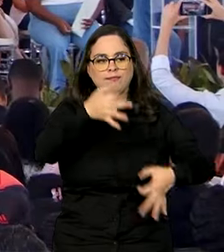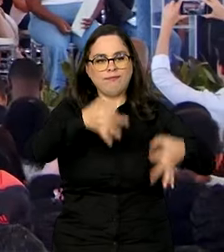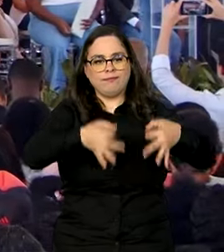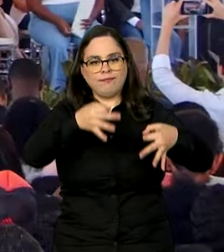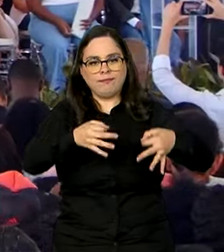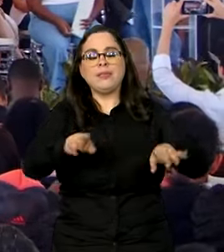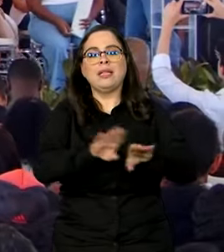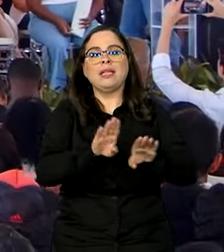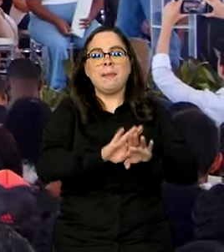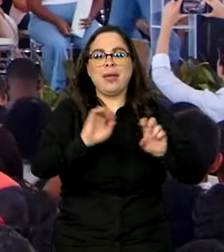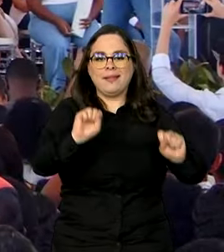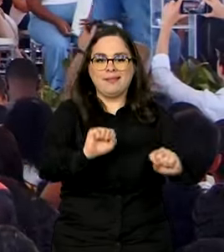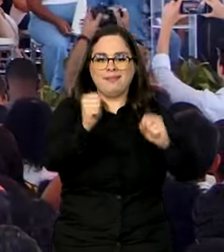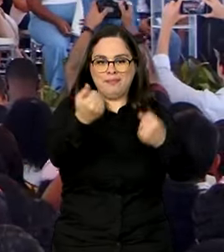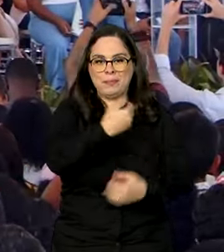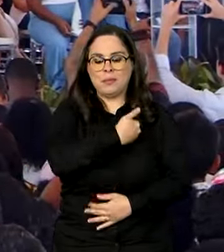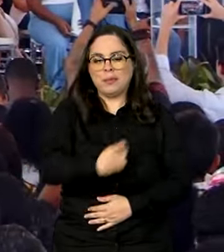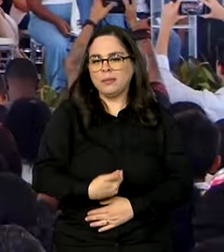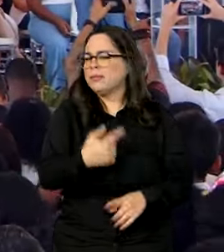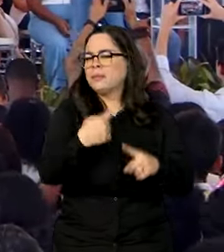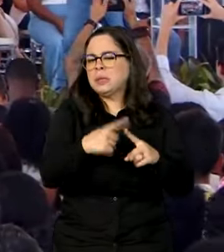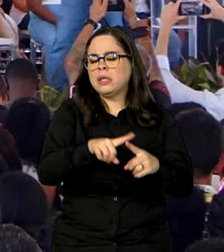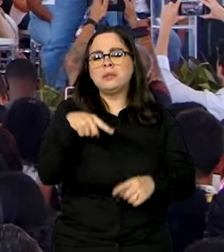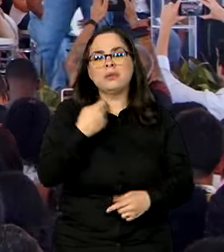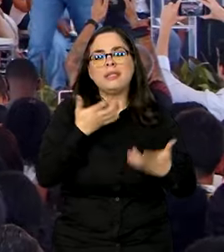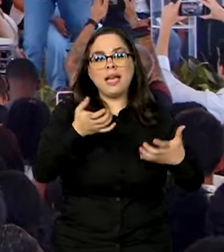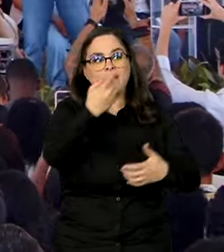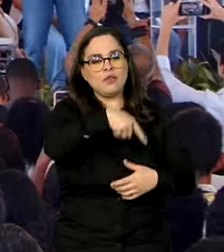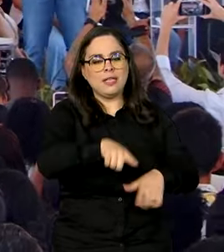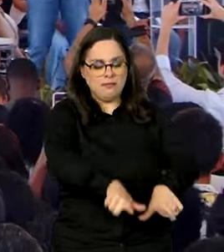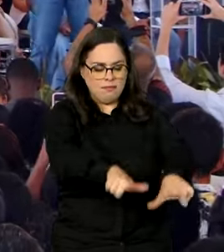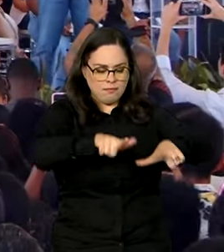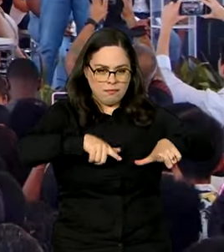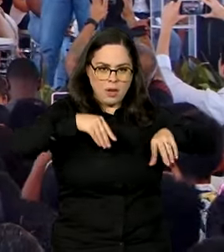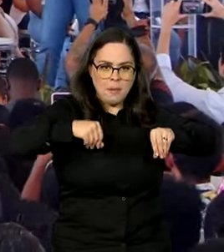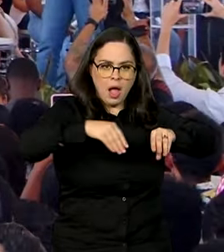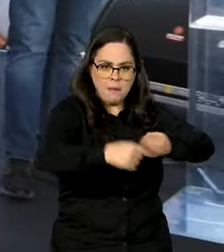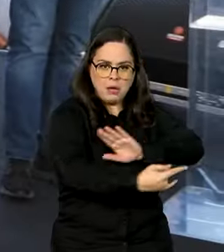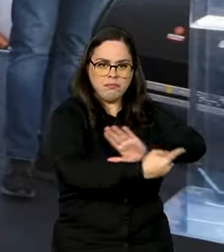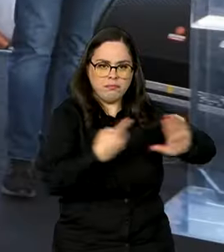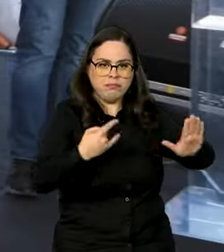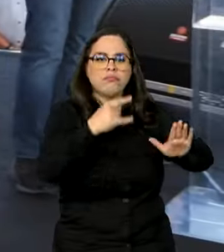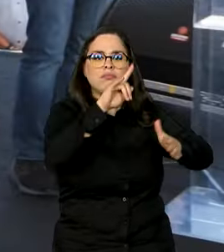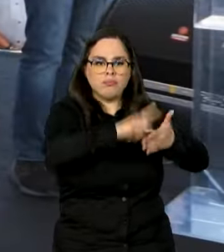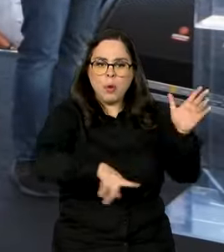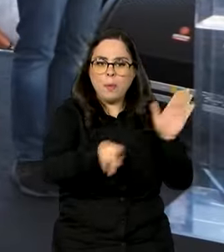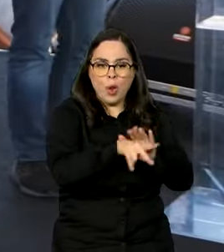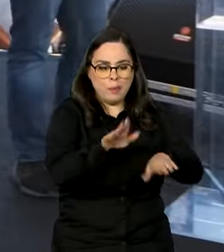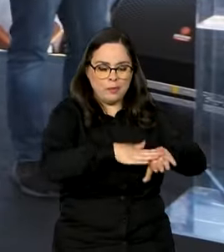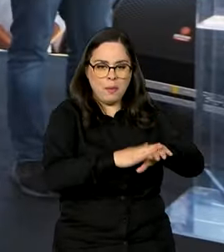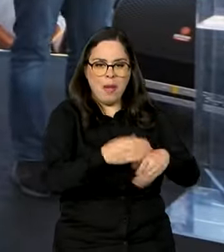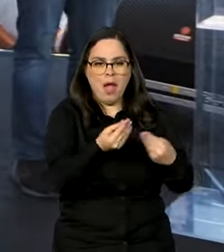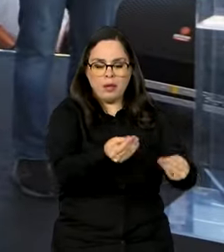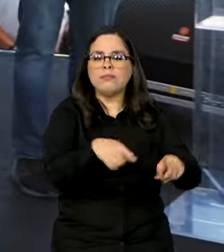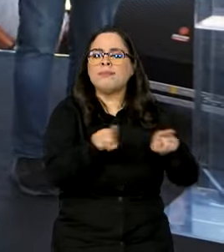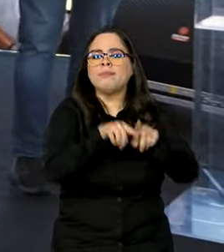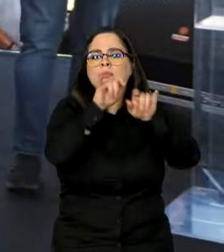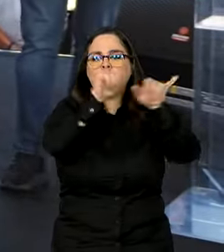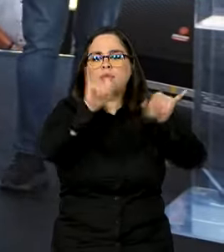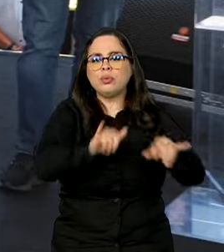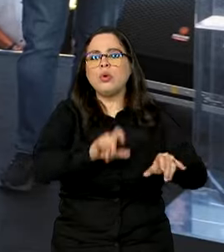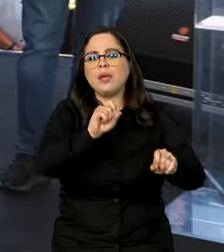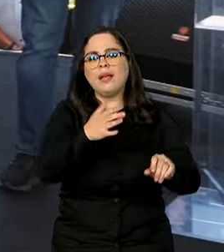defensoria pública, porque a gente quer que vocês tenham o título na mão de vocês. Foi anunciada ainda a